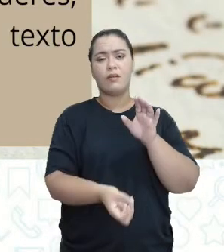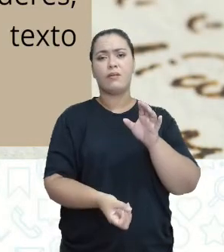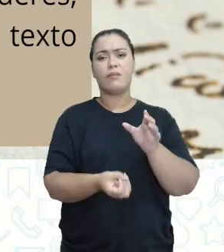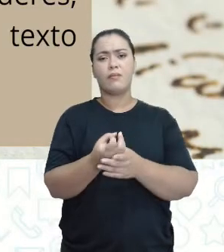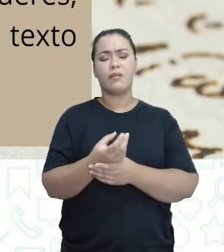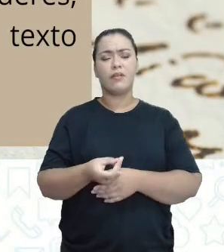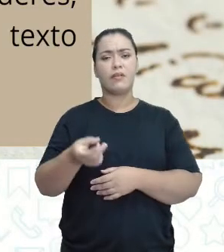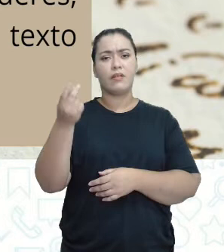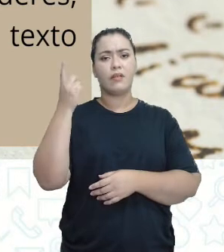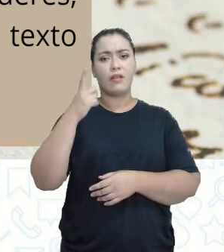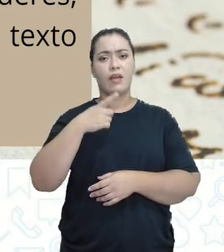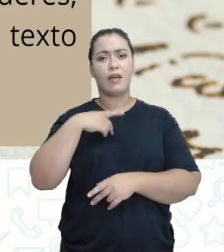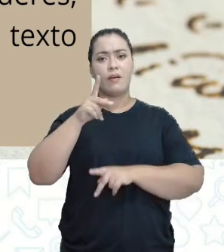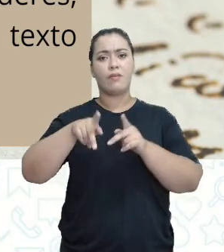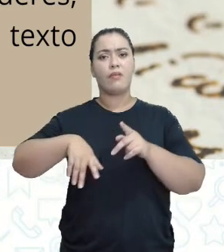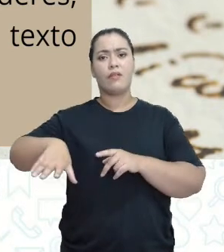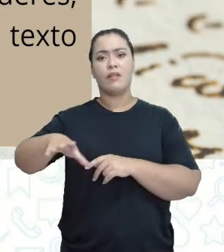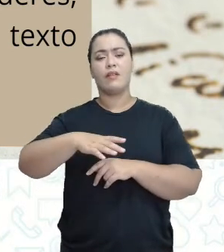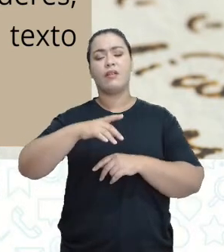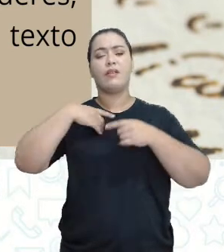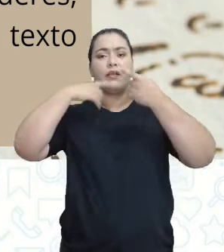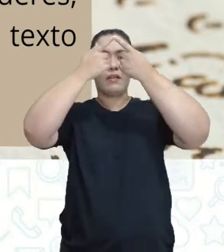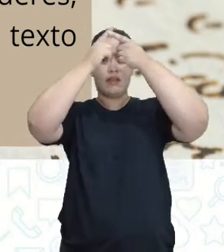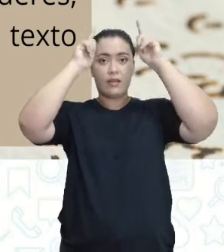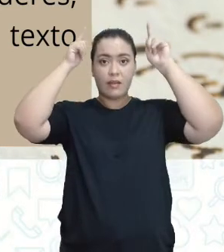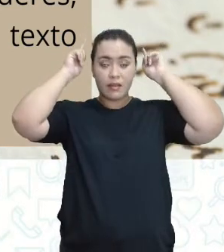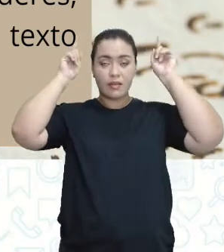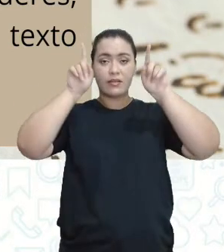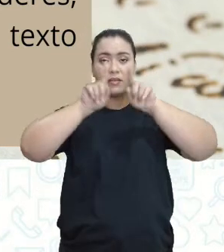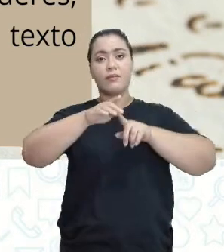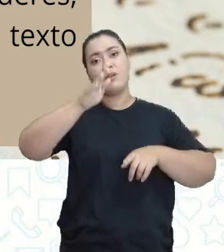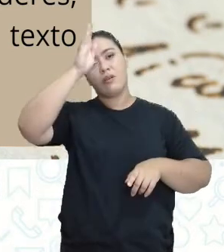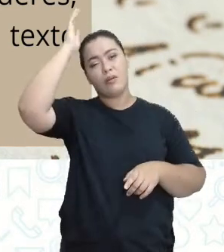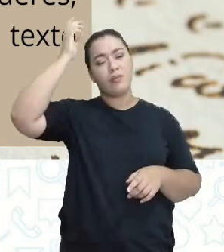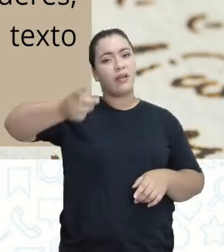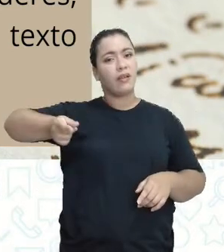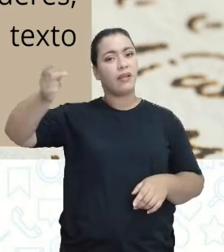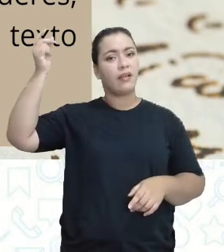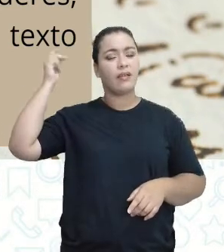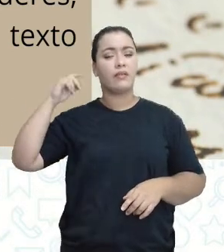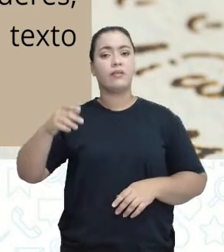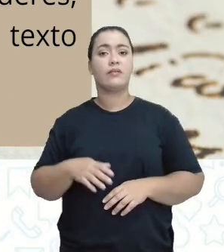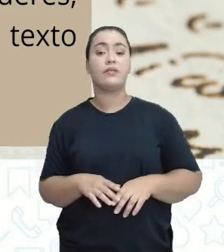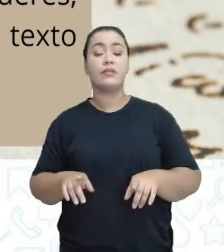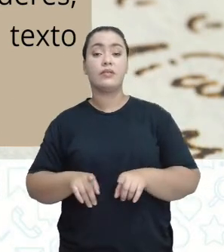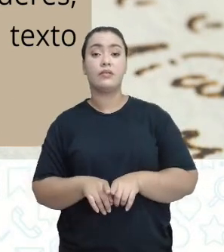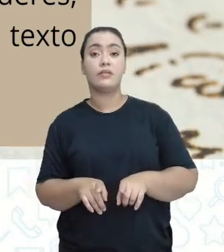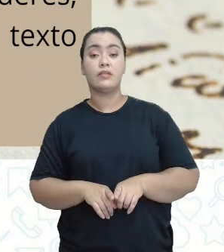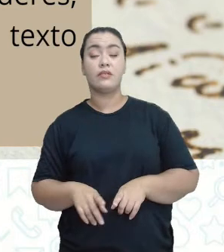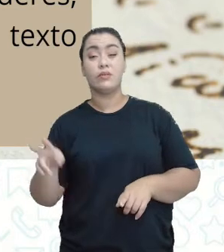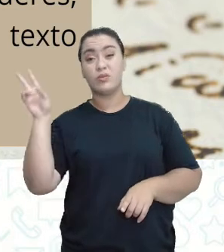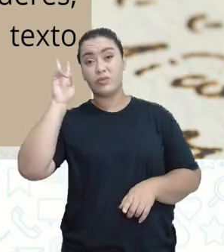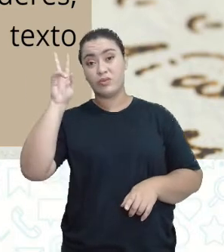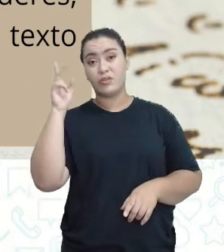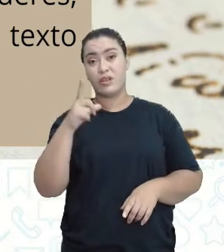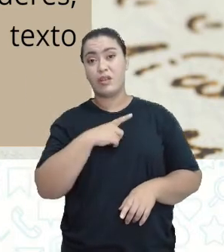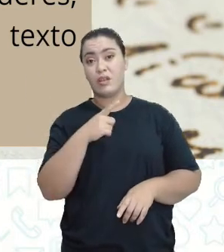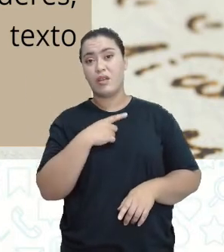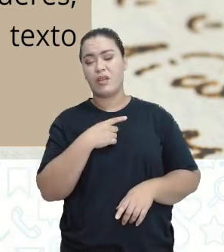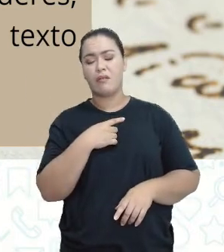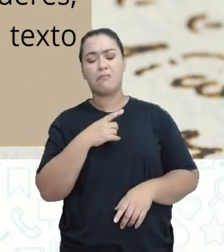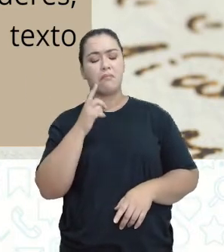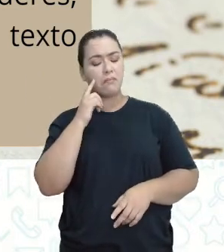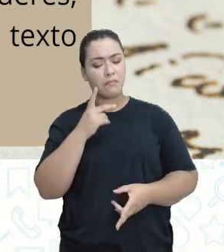civilizações clássicas, ou seja, na Grécia e na Roma Antiga. Apesar disso, os historiadores têm conhecimento de pequenos trechos